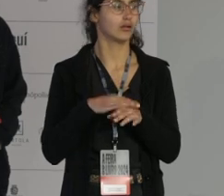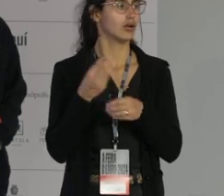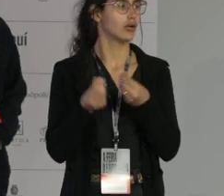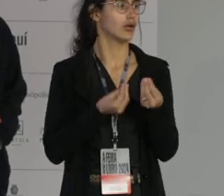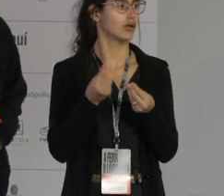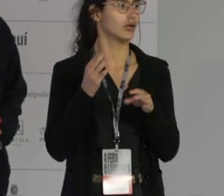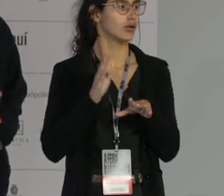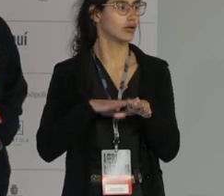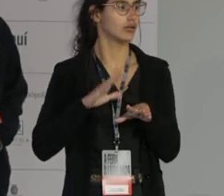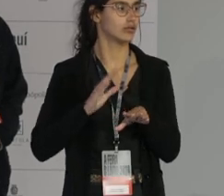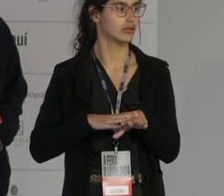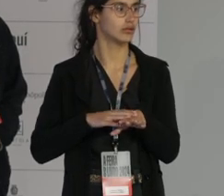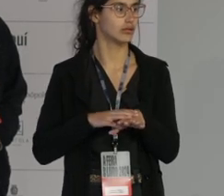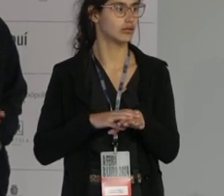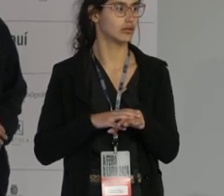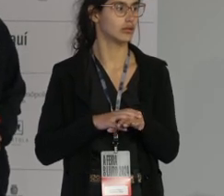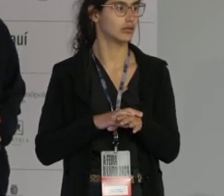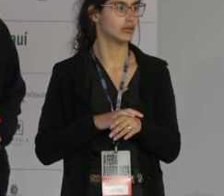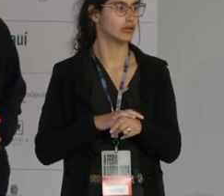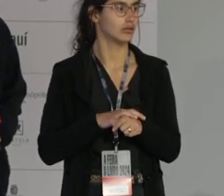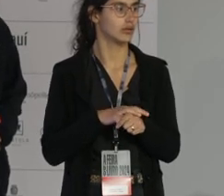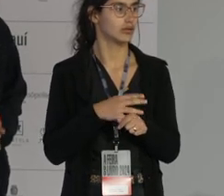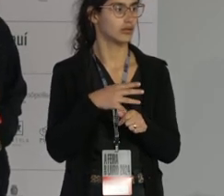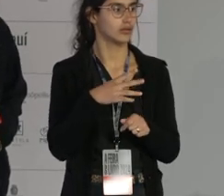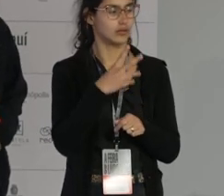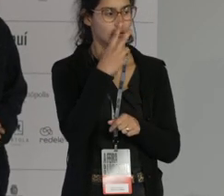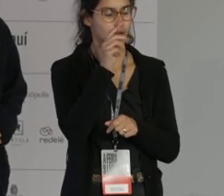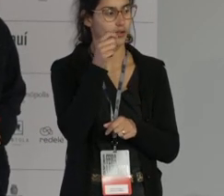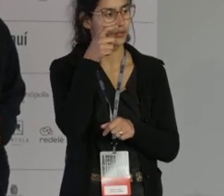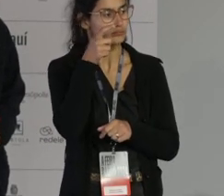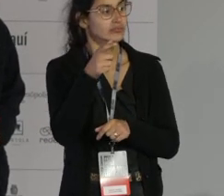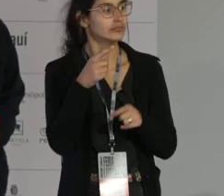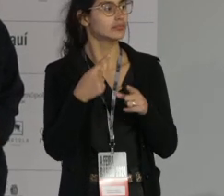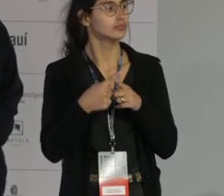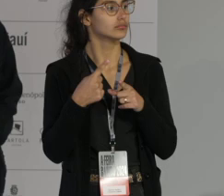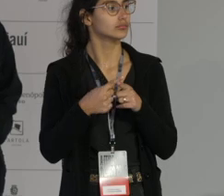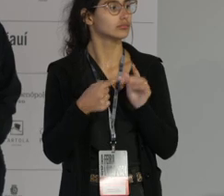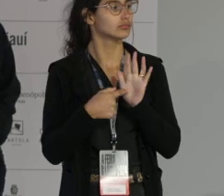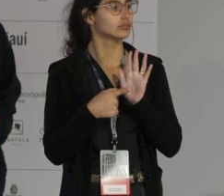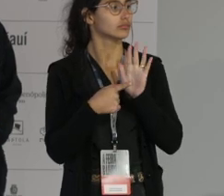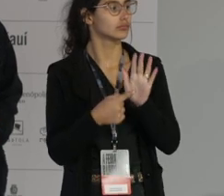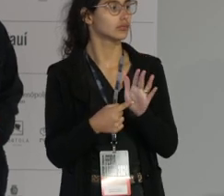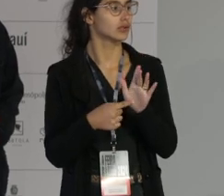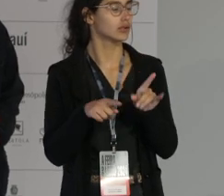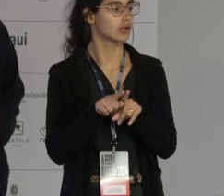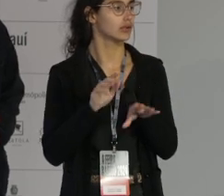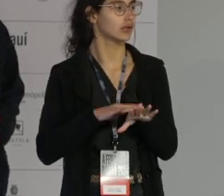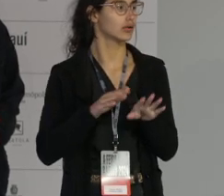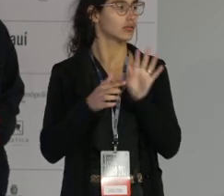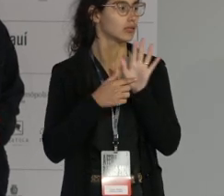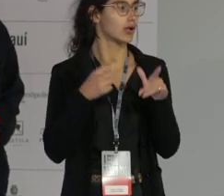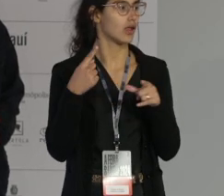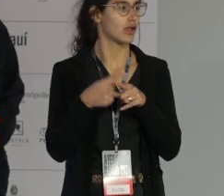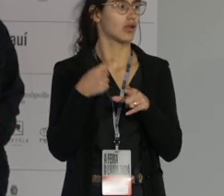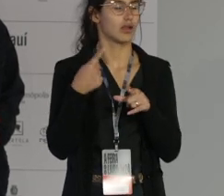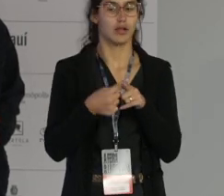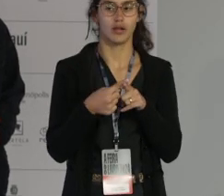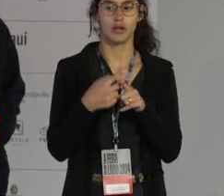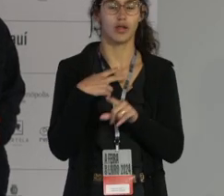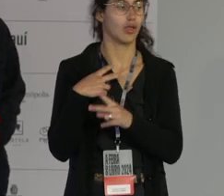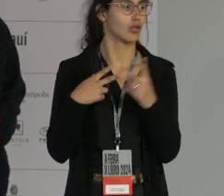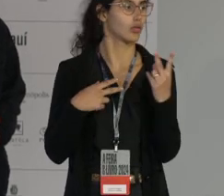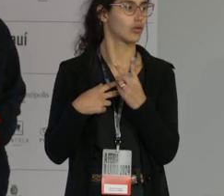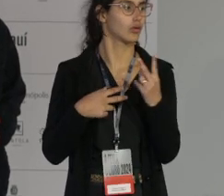que foi... Eu acho isso uma junção tão curiosa, porque ela traz à tona coisas sobre esses